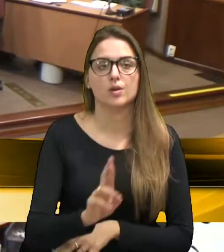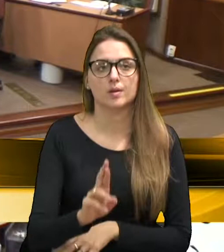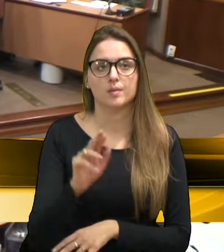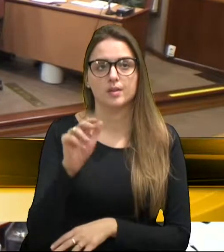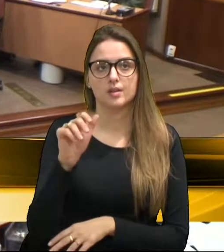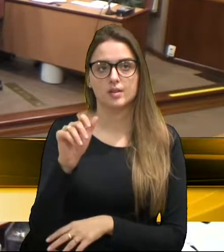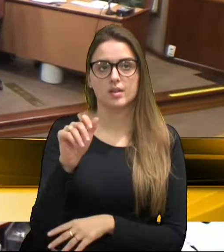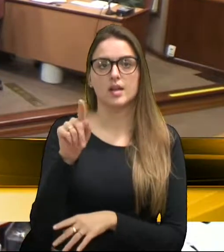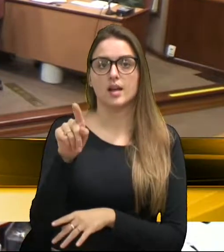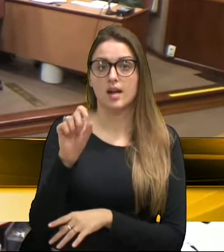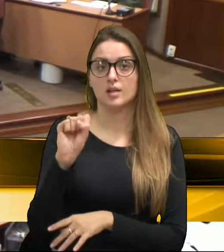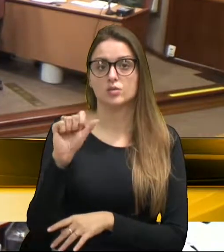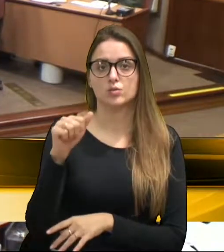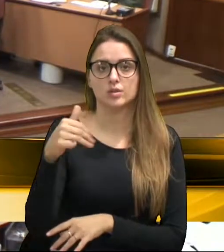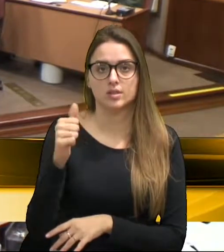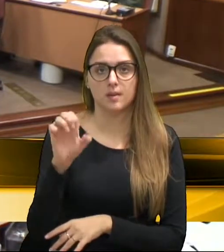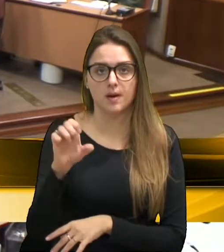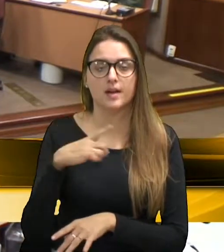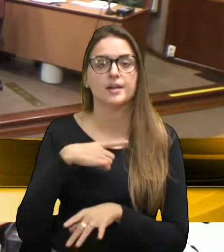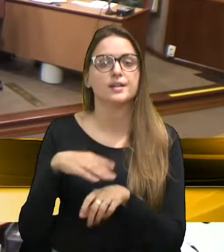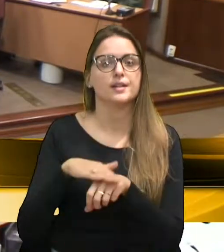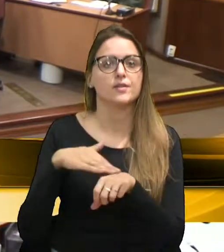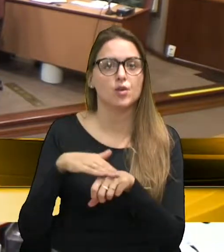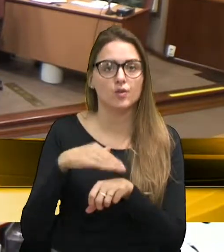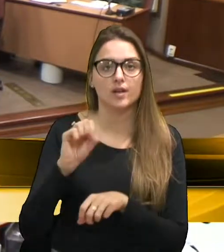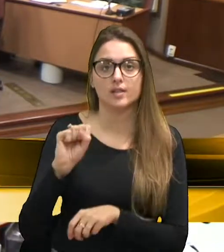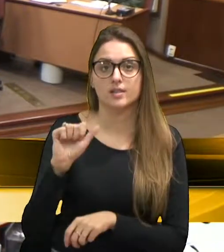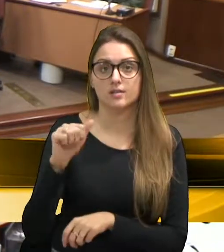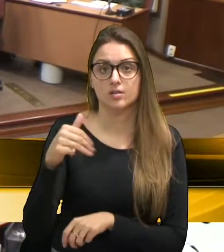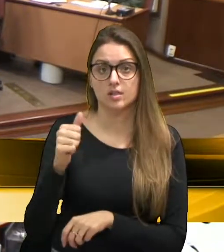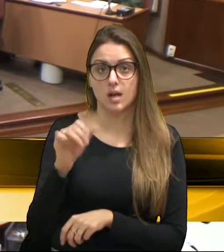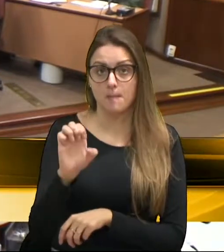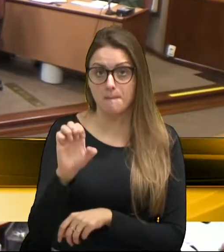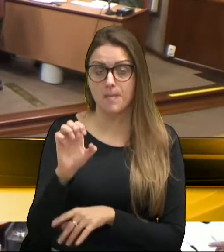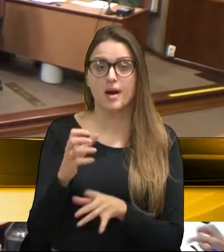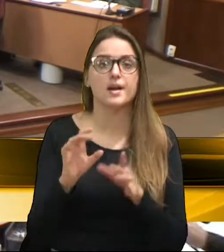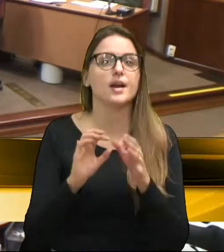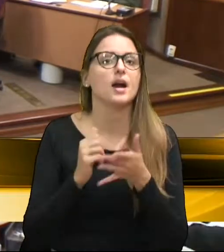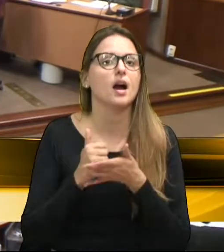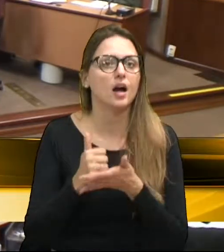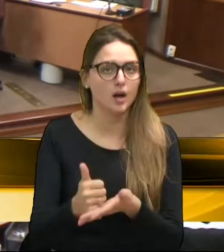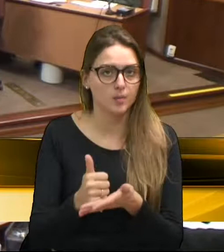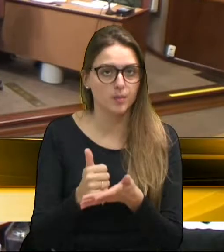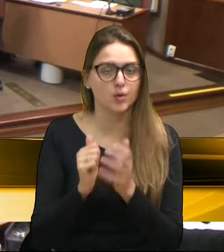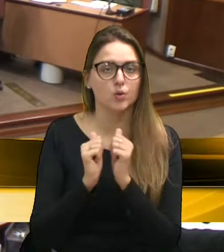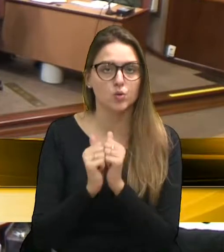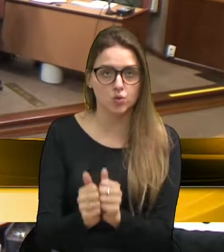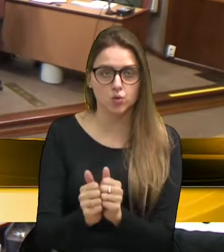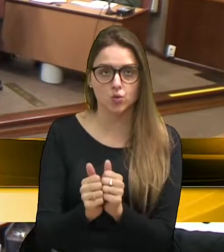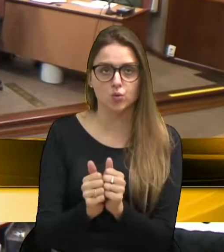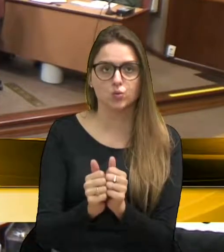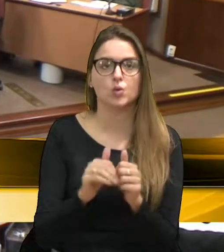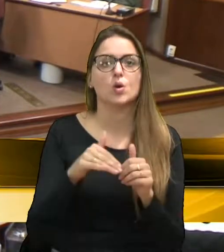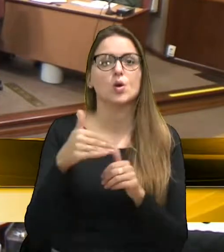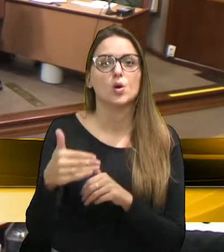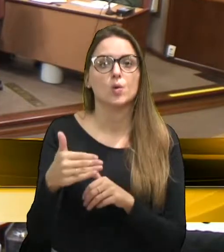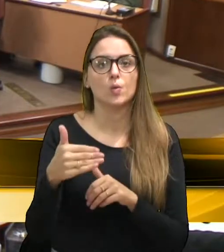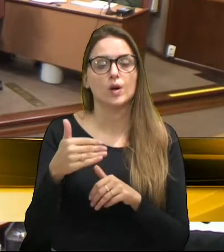representantes lá na Samay, foi conversado, a Samay se botou à disposição na hora,